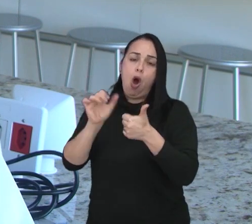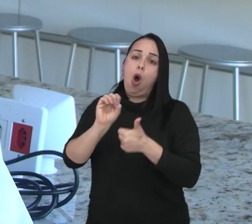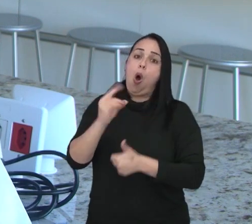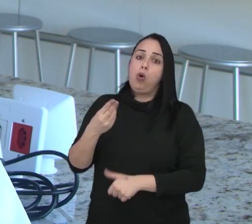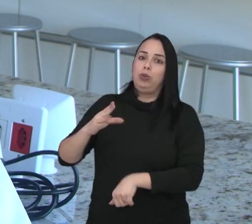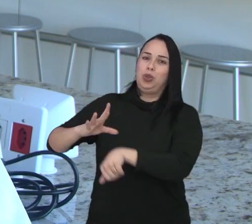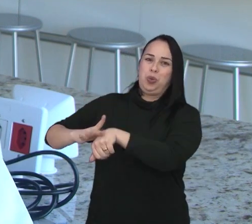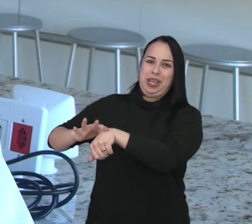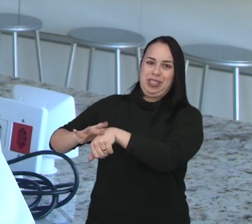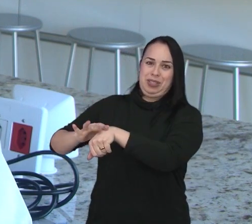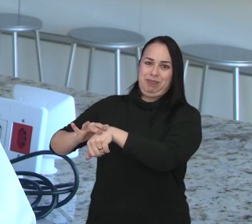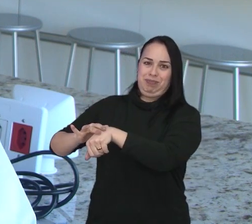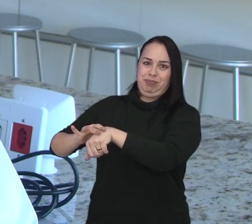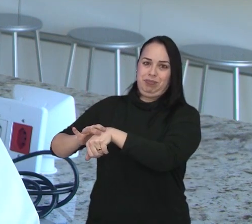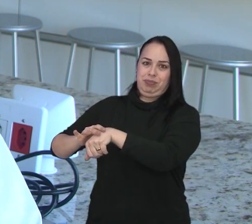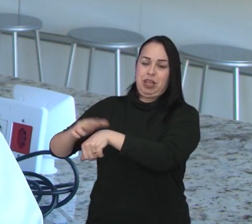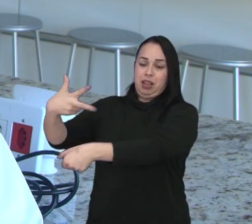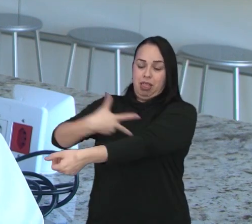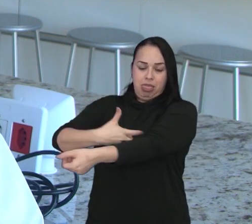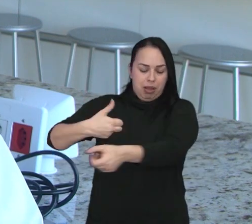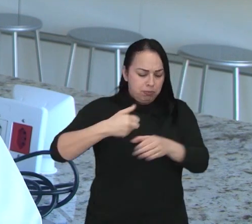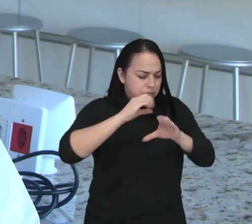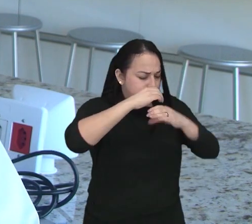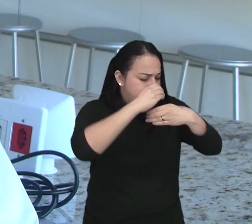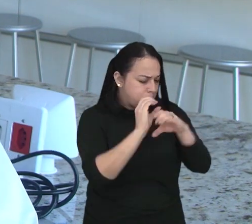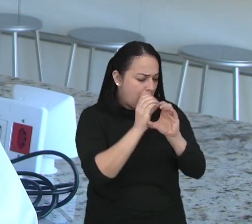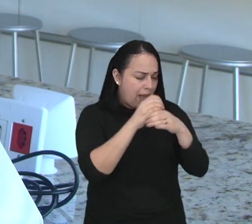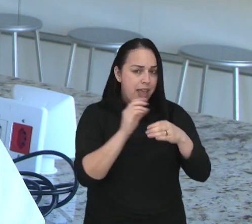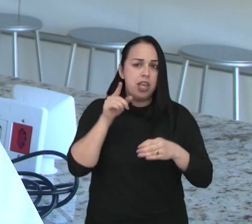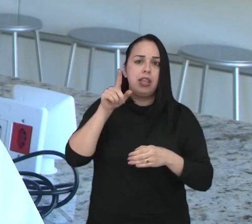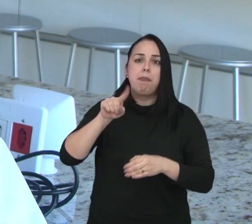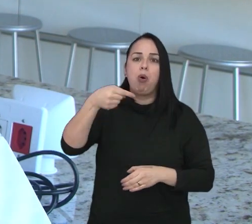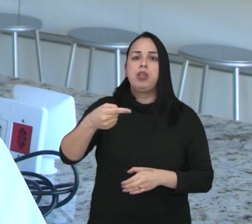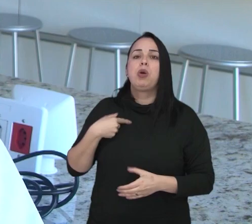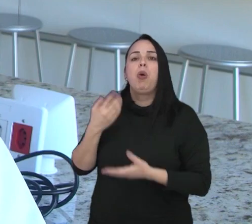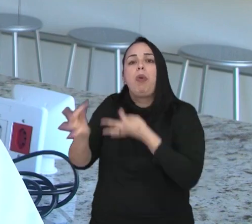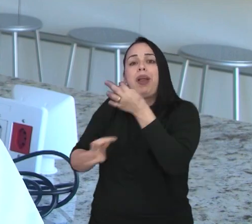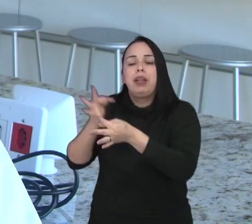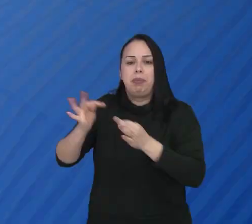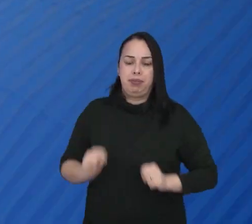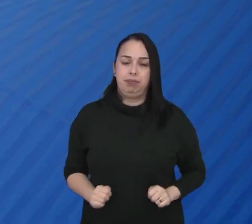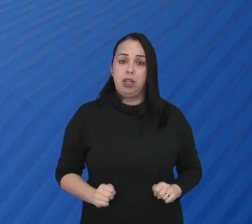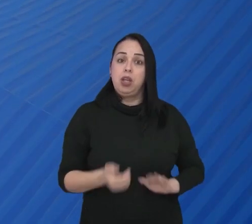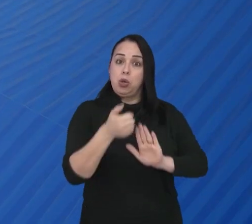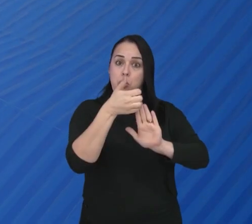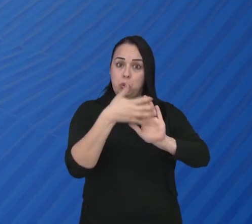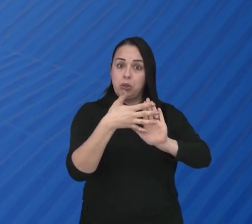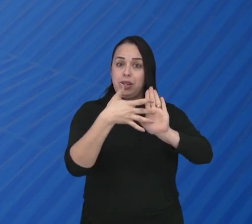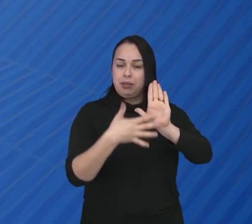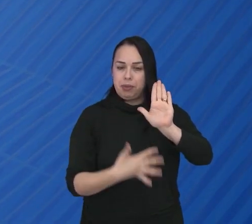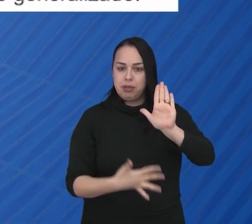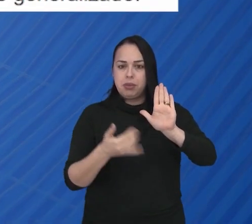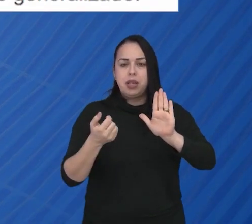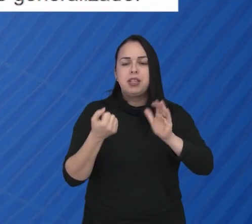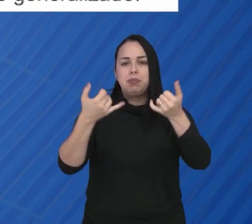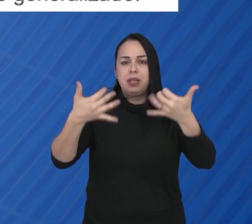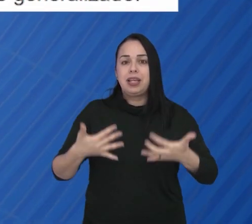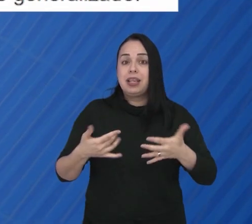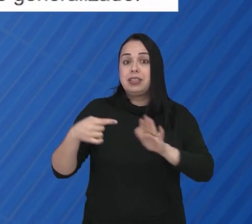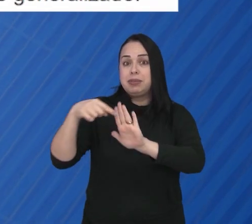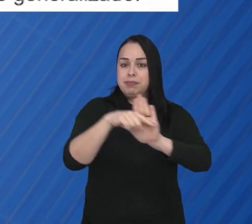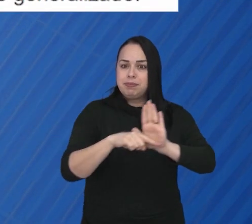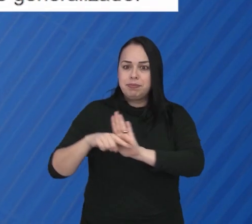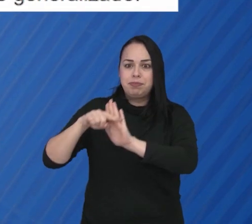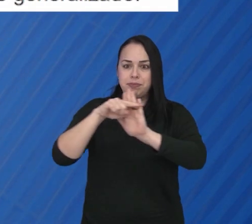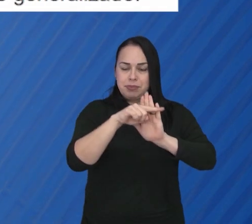está doente, e a partir disso, qual vai ser a estratégia terapêutica para esse paciente. O documento ainda aponta a atuação